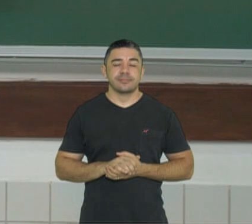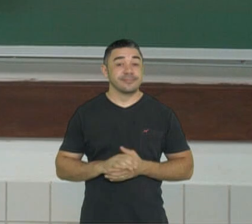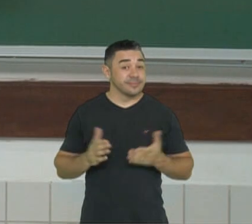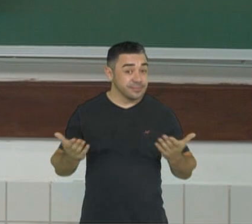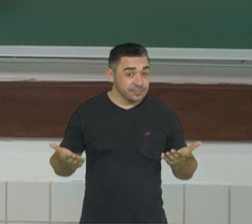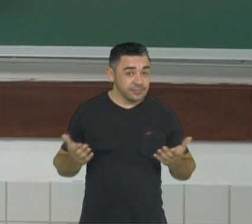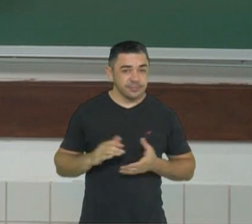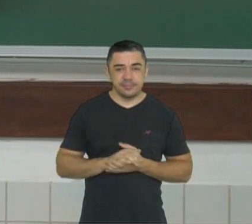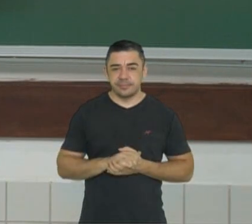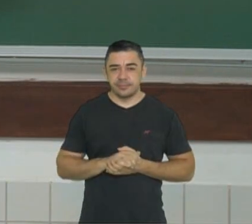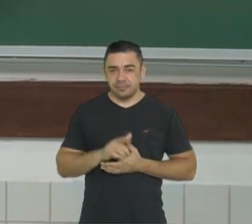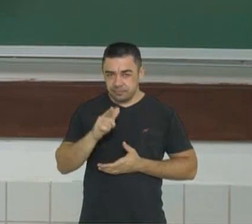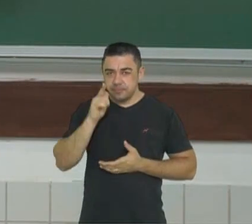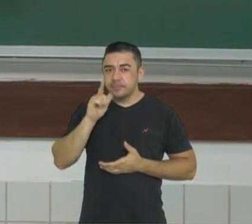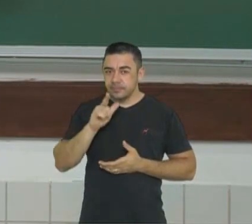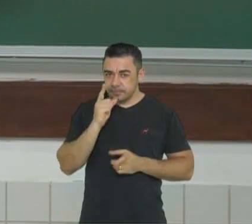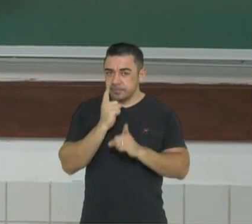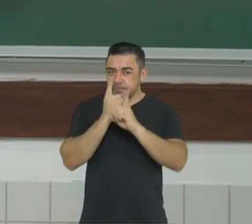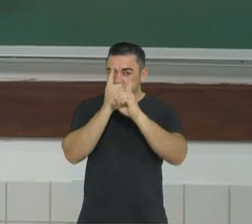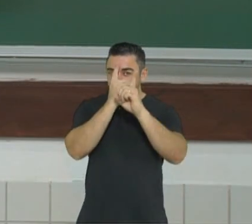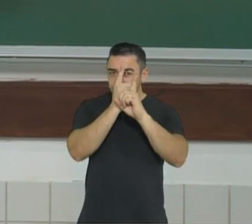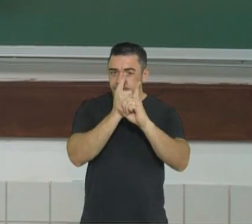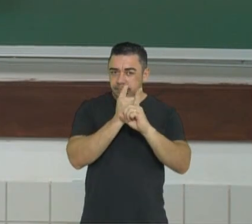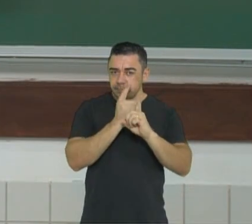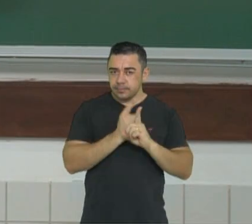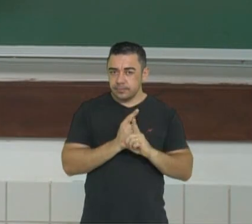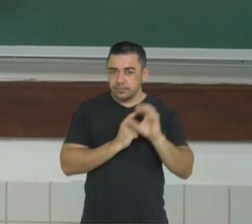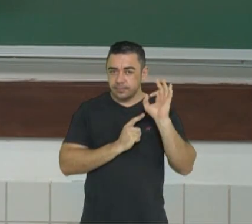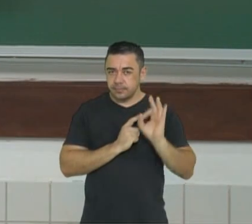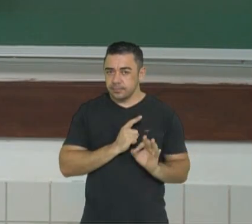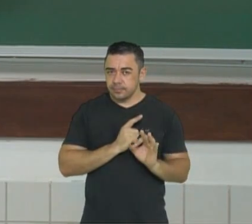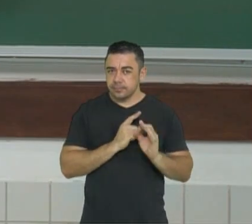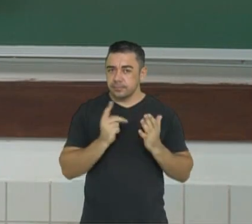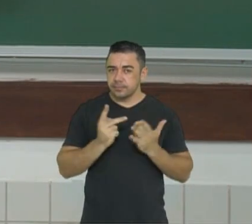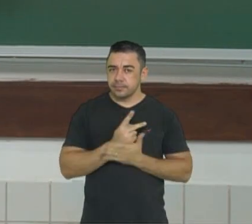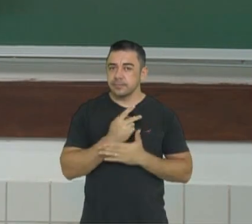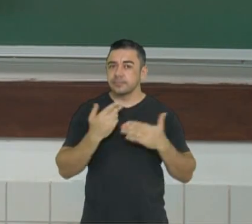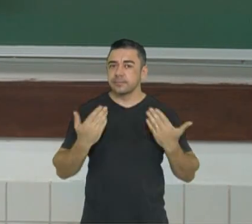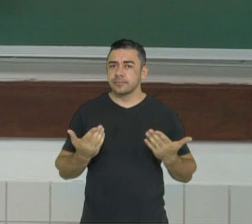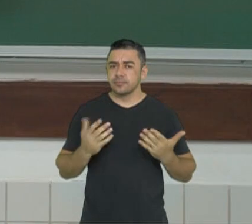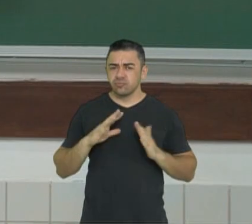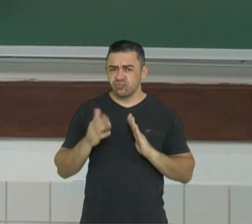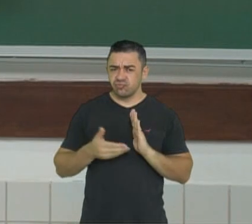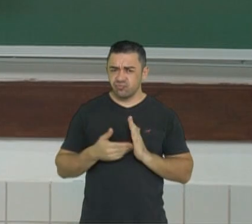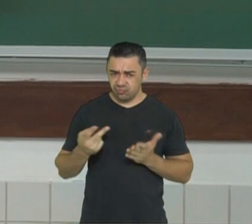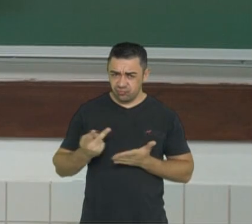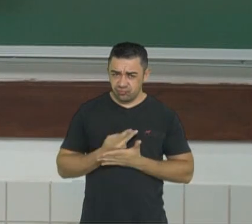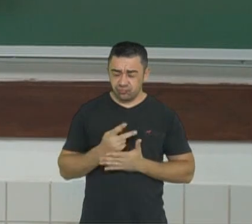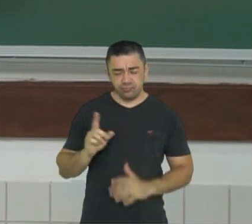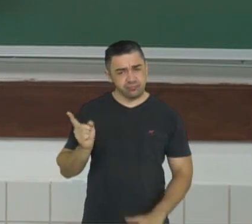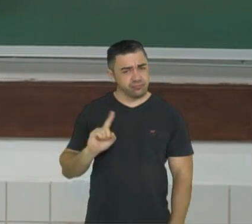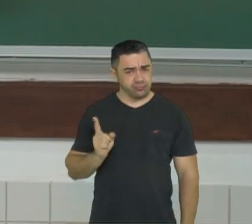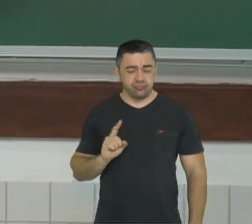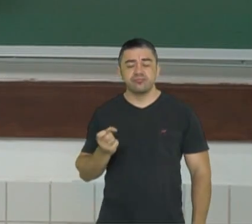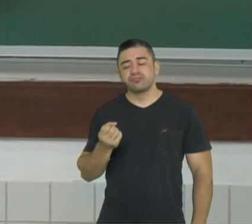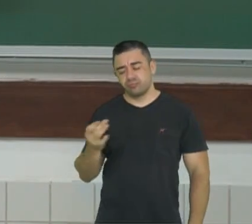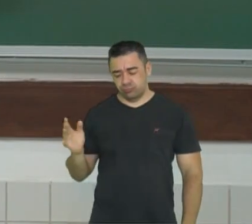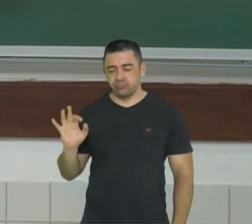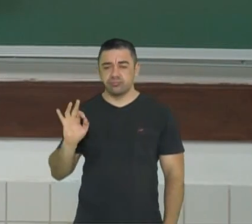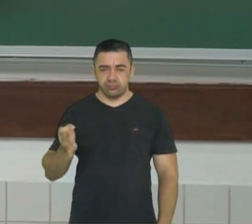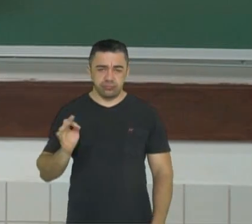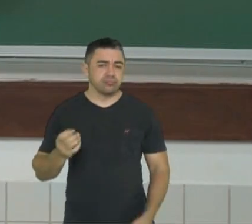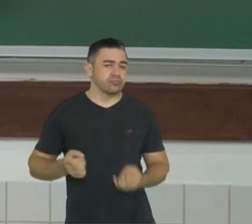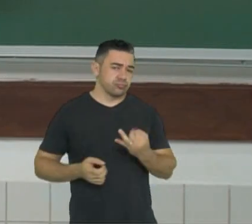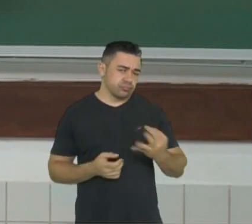Eu nem consegui descobrir que estava certa já tava tudo certo tudo errado não algumas estão